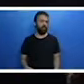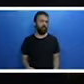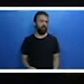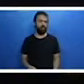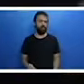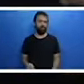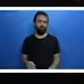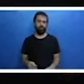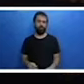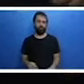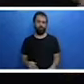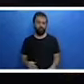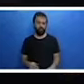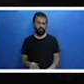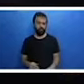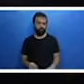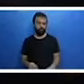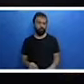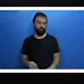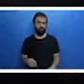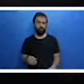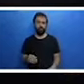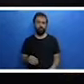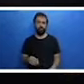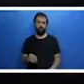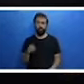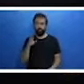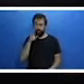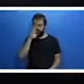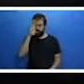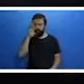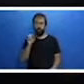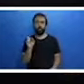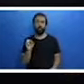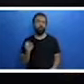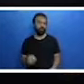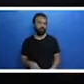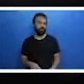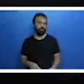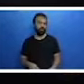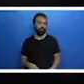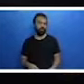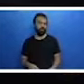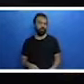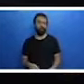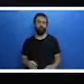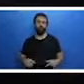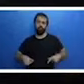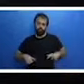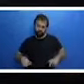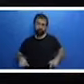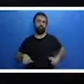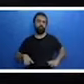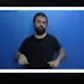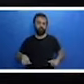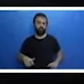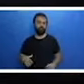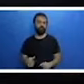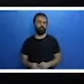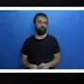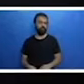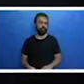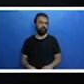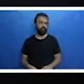primeiro a gente vamos vai entender o que que a gente vai trabalhar hoje nossa aula né a gente sempre trabalho alguma coisa lá na